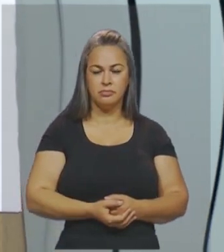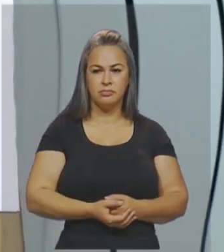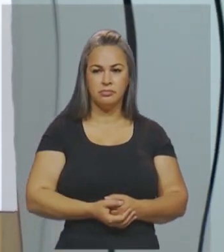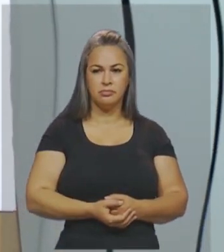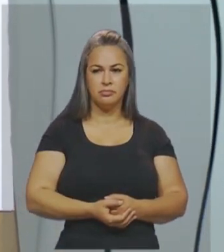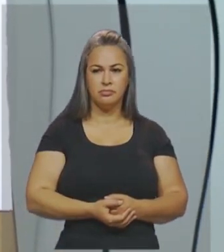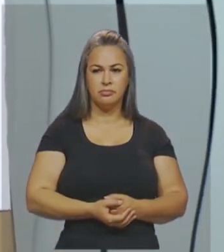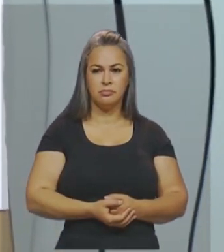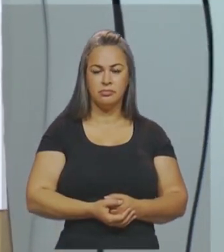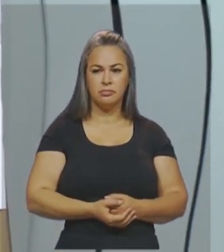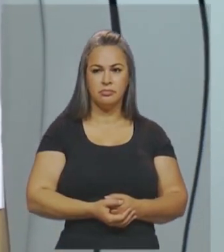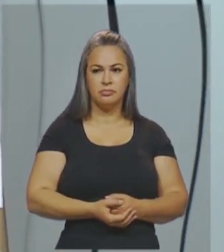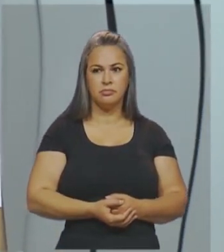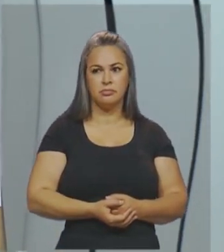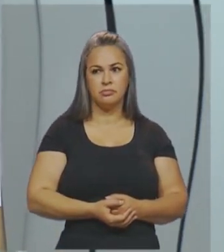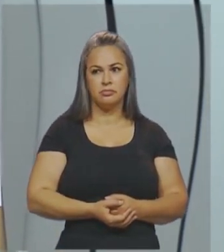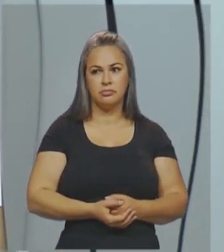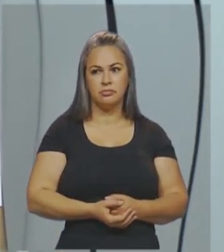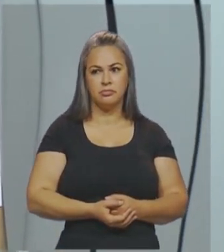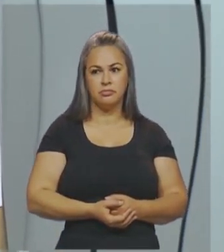3,1,